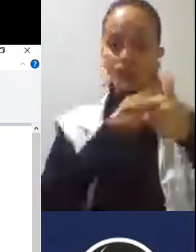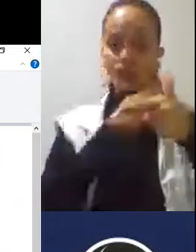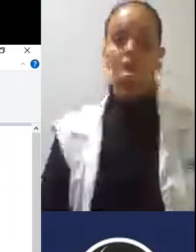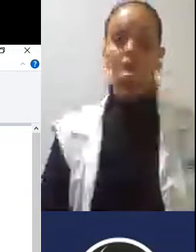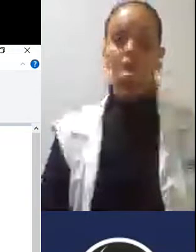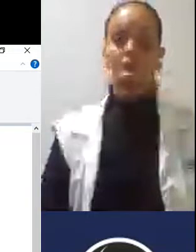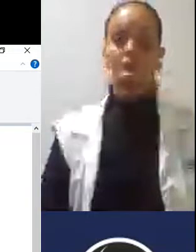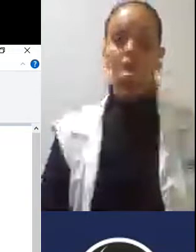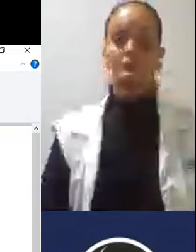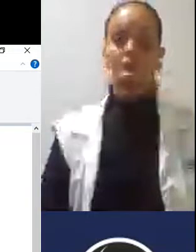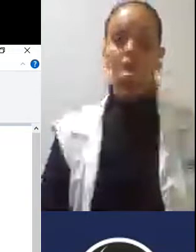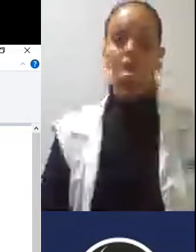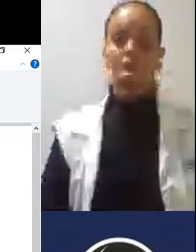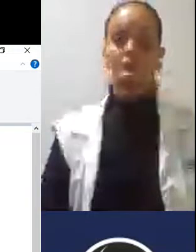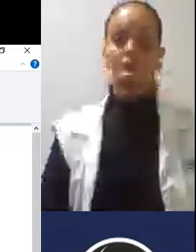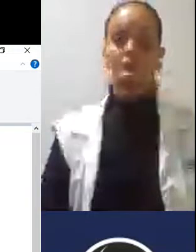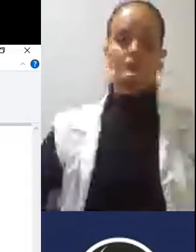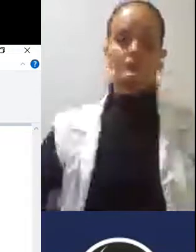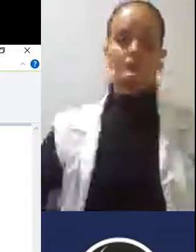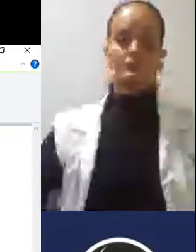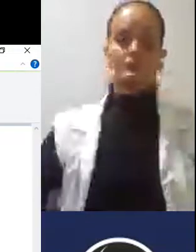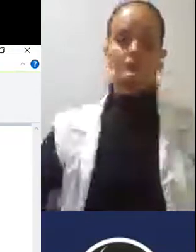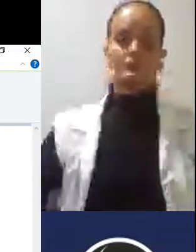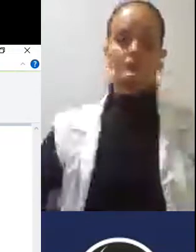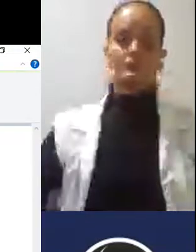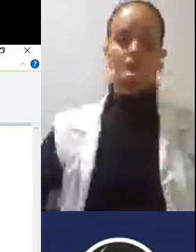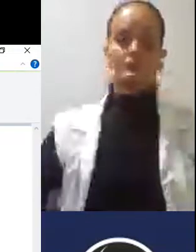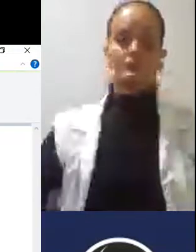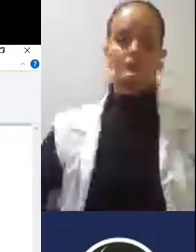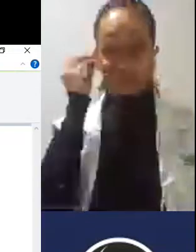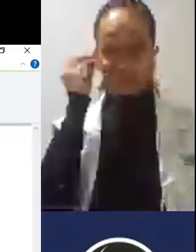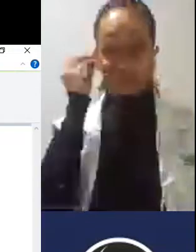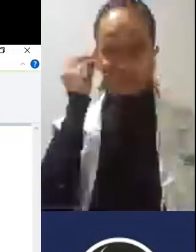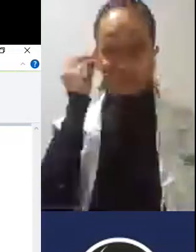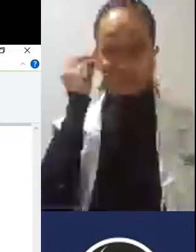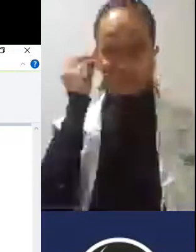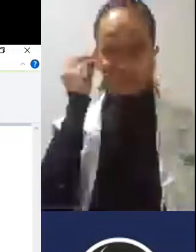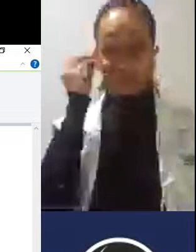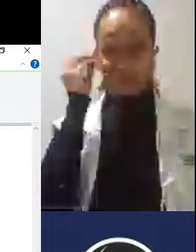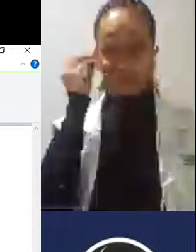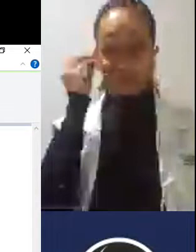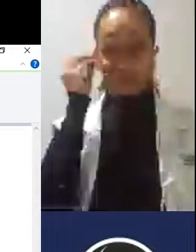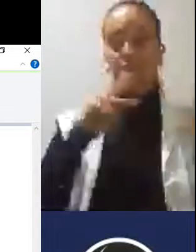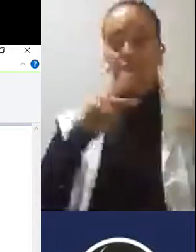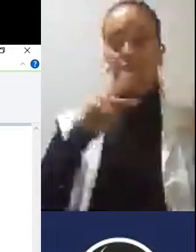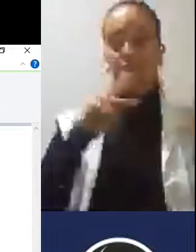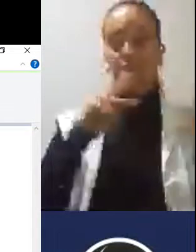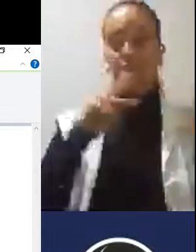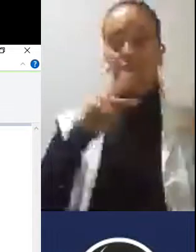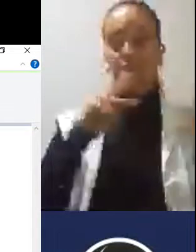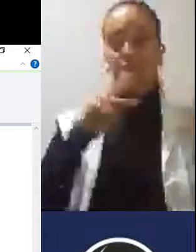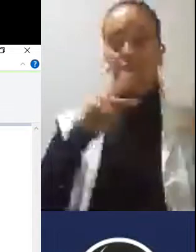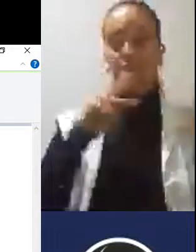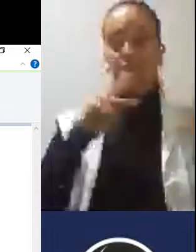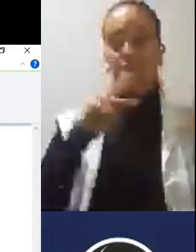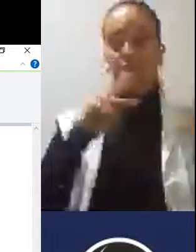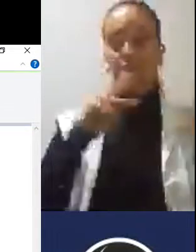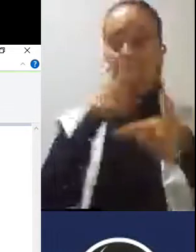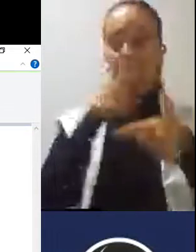Então, a corrente elétrica, a fórmula da corrente elétrica vai ser igual ao quê? A tensão